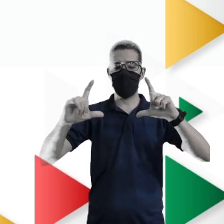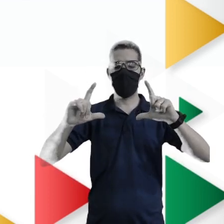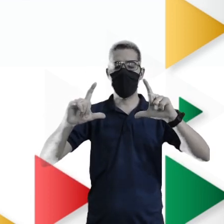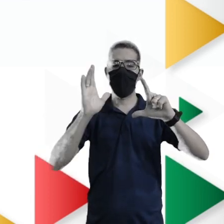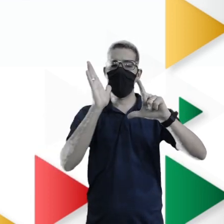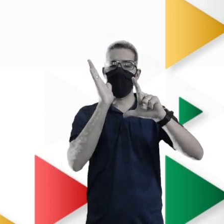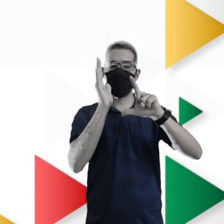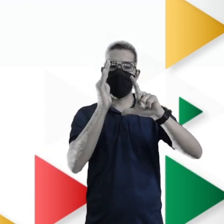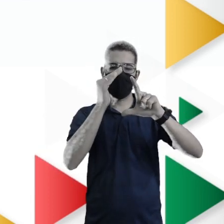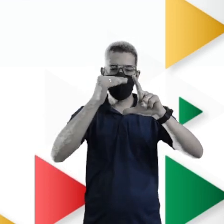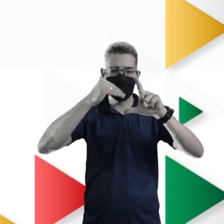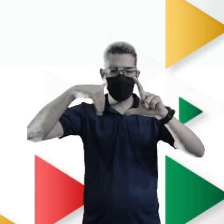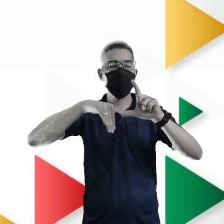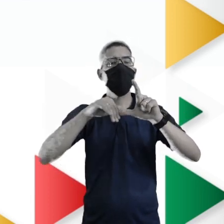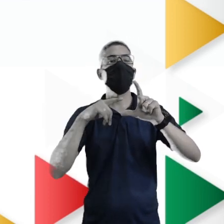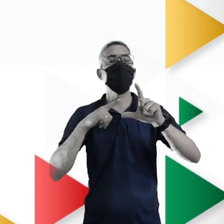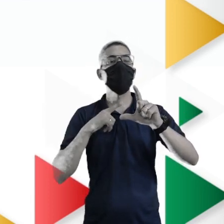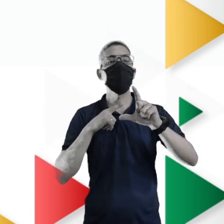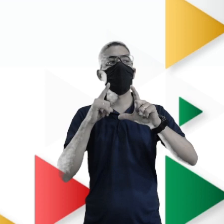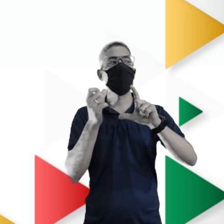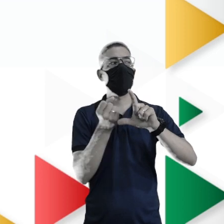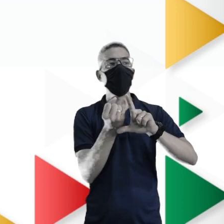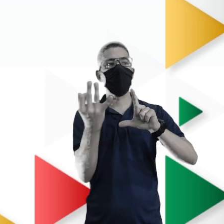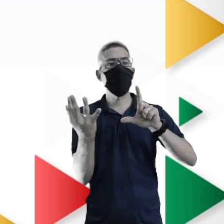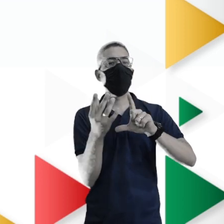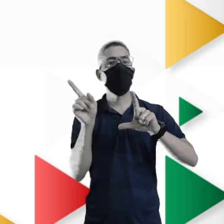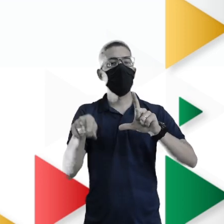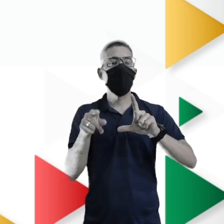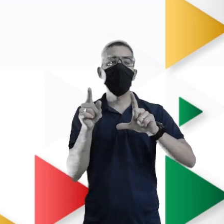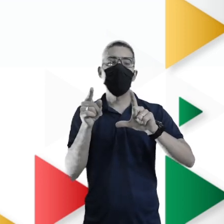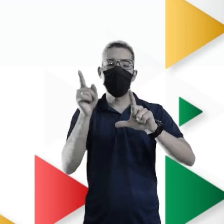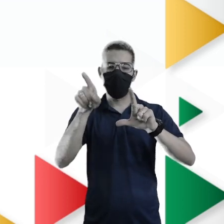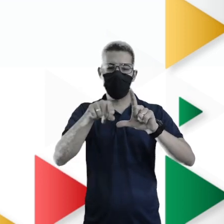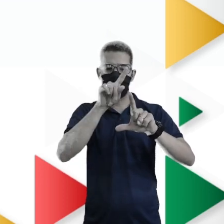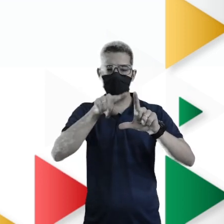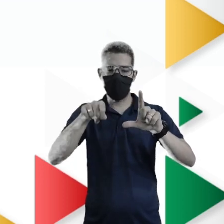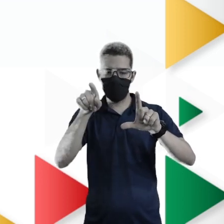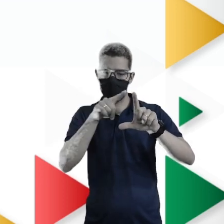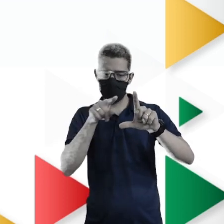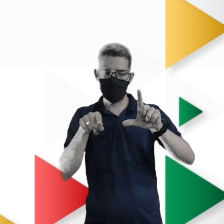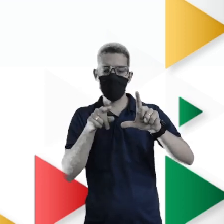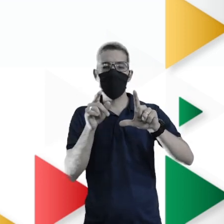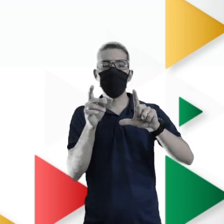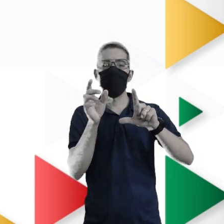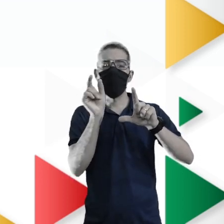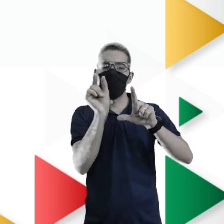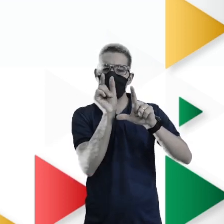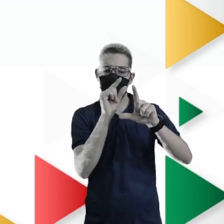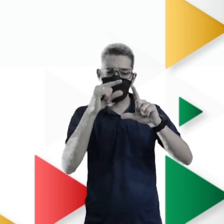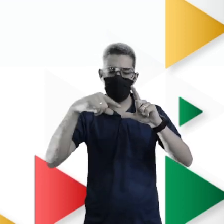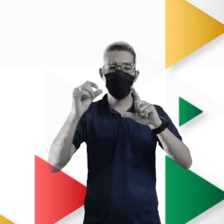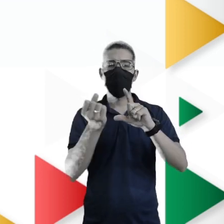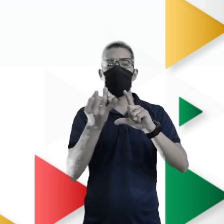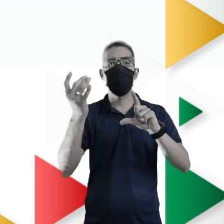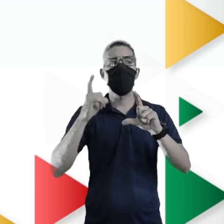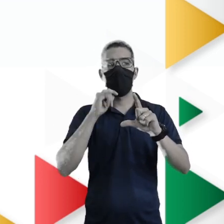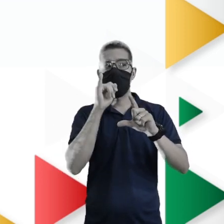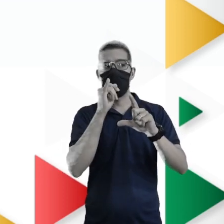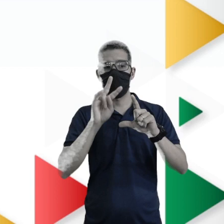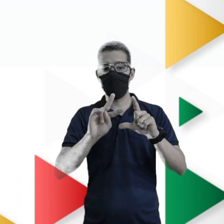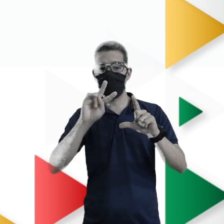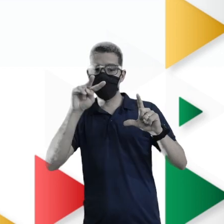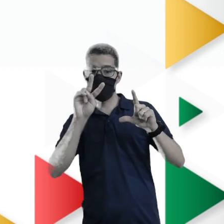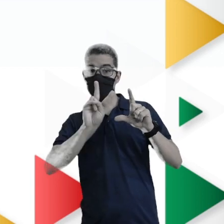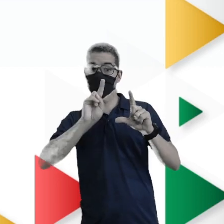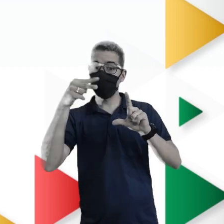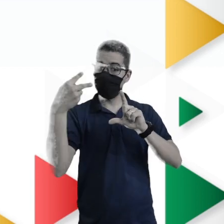divido ela nas partes em função dos seus raios, né? Lembra que se a gente duplicar o raio é o